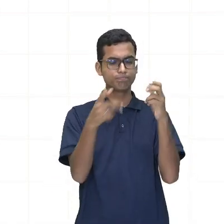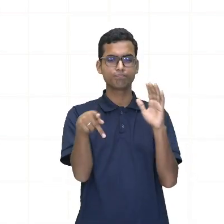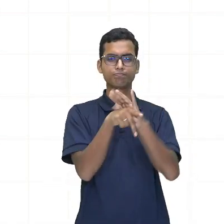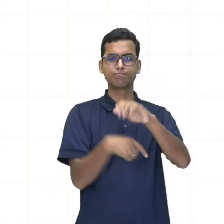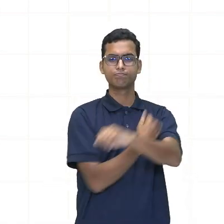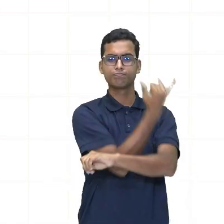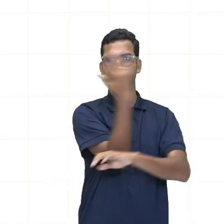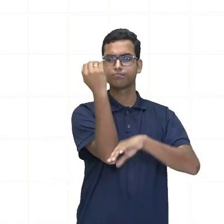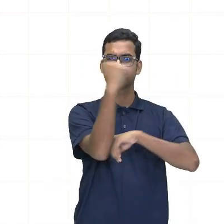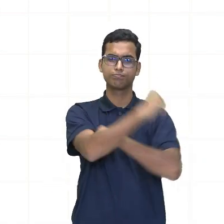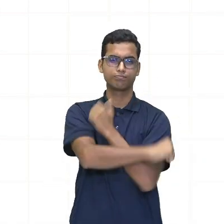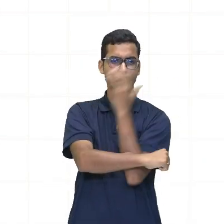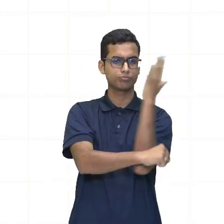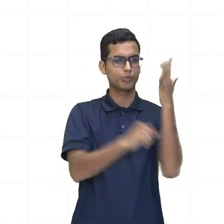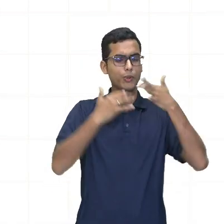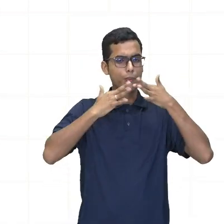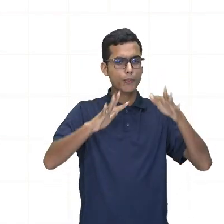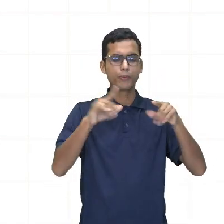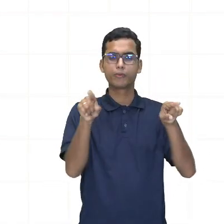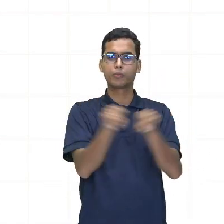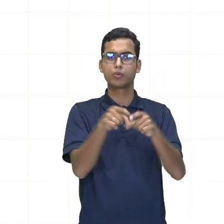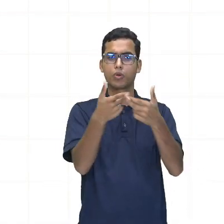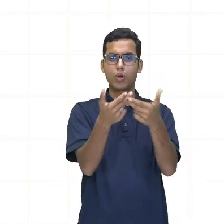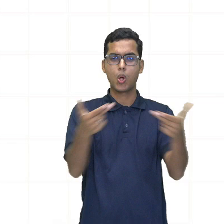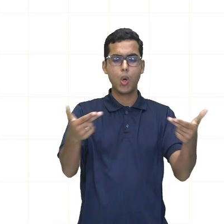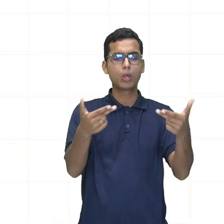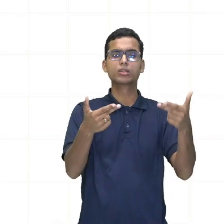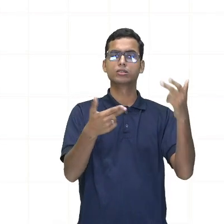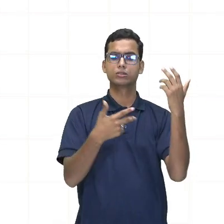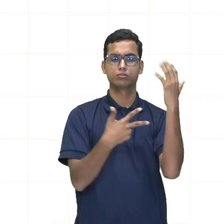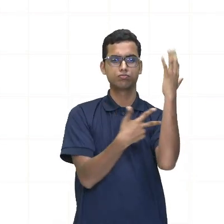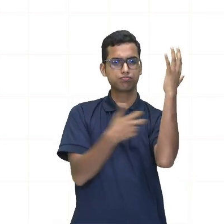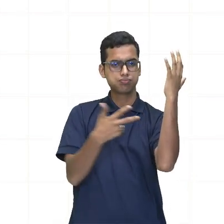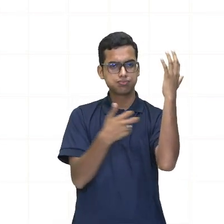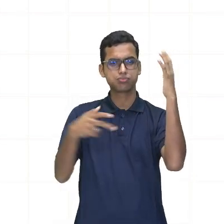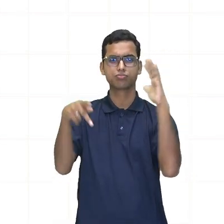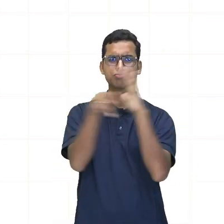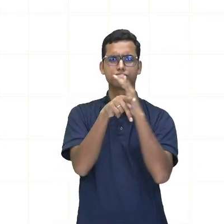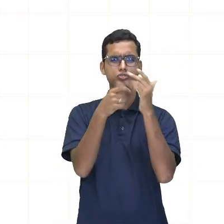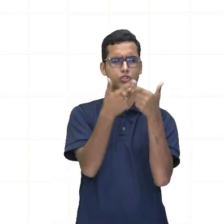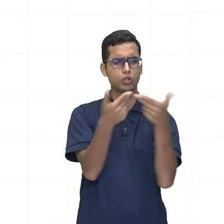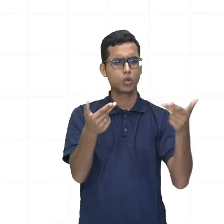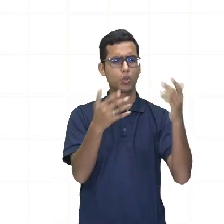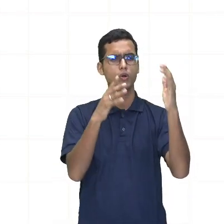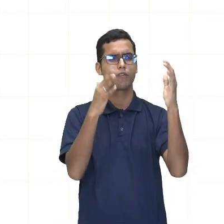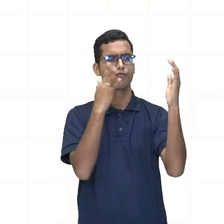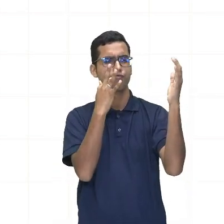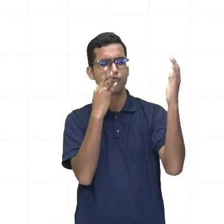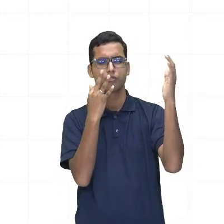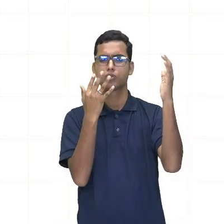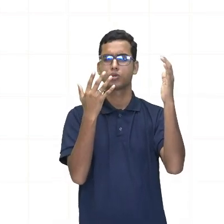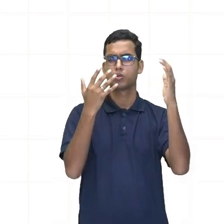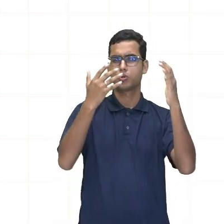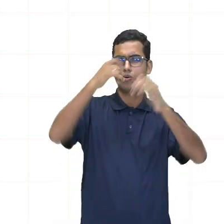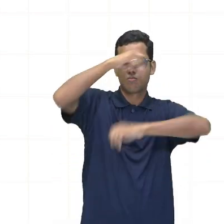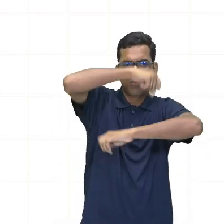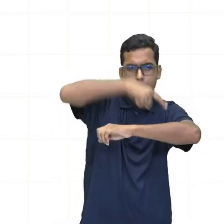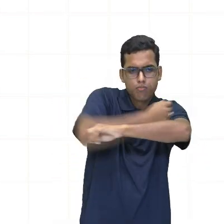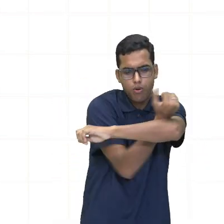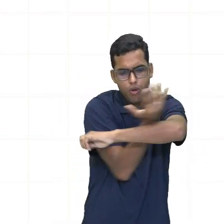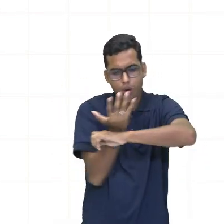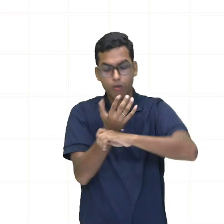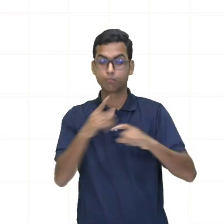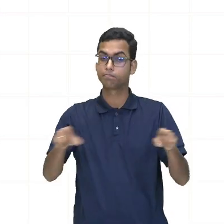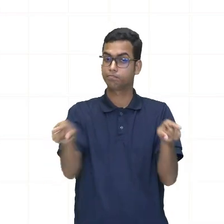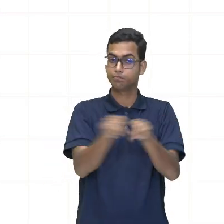que seria isso? A retirada de frutos da própria floresta. Então, a floresta ela é